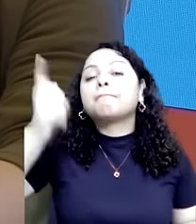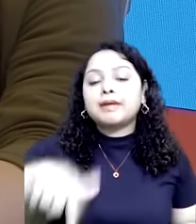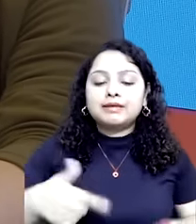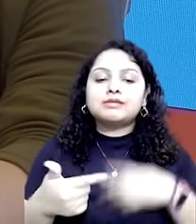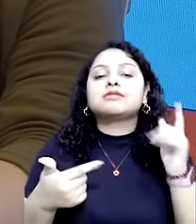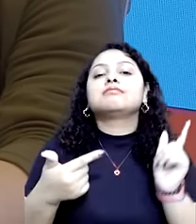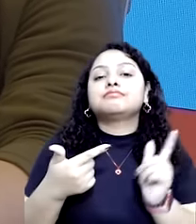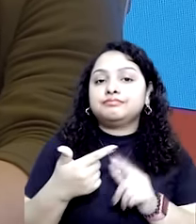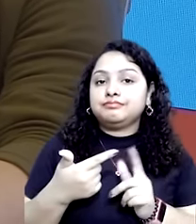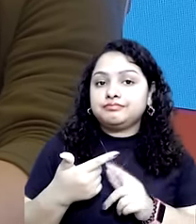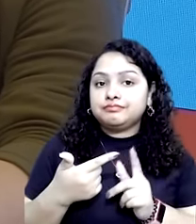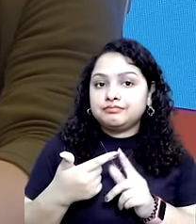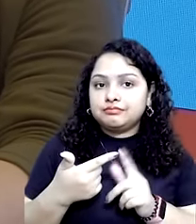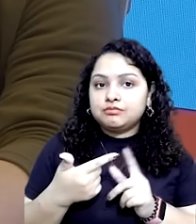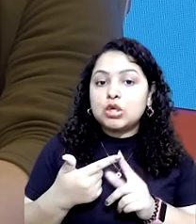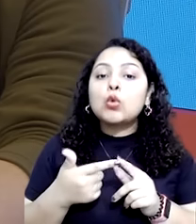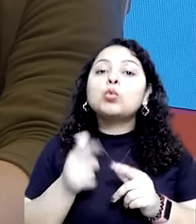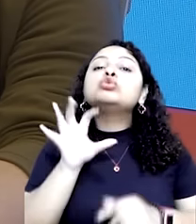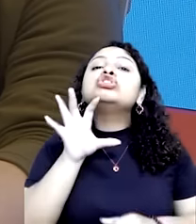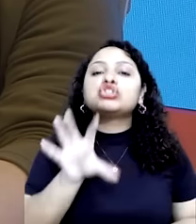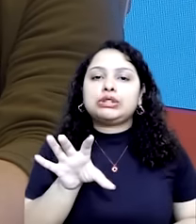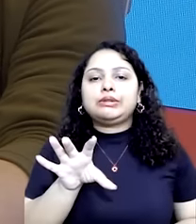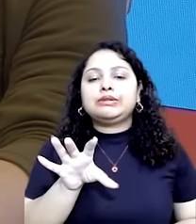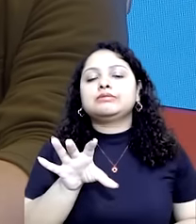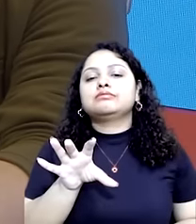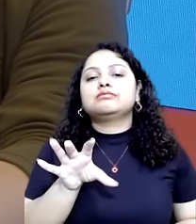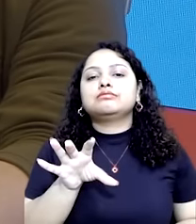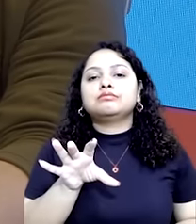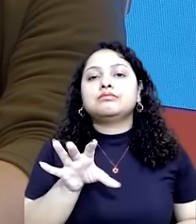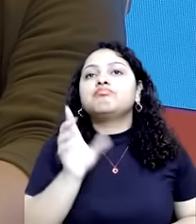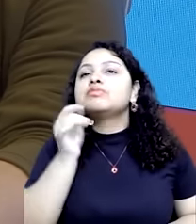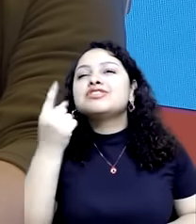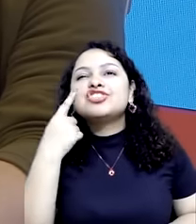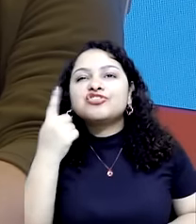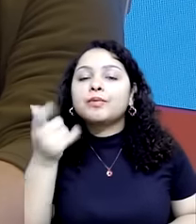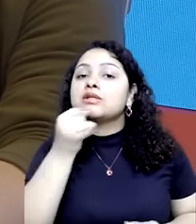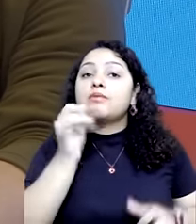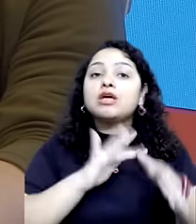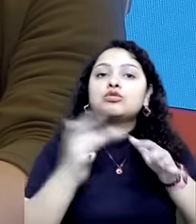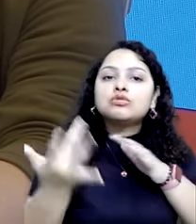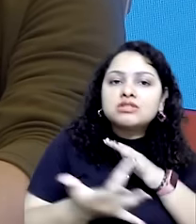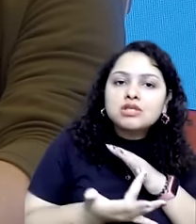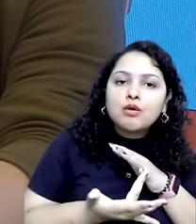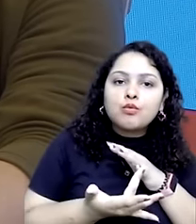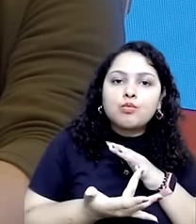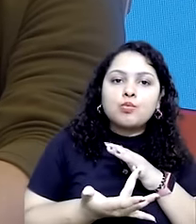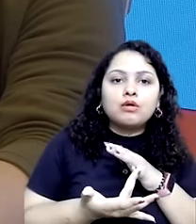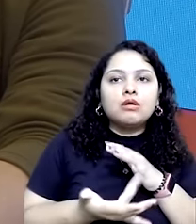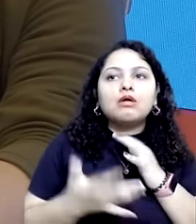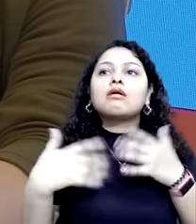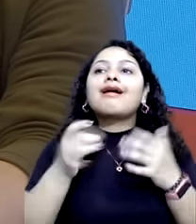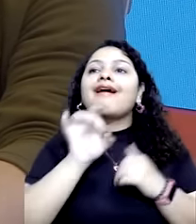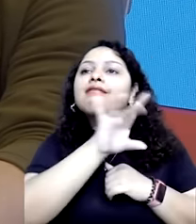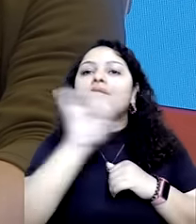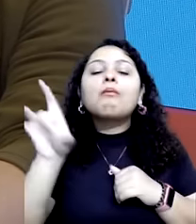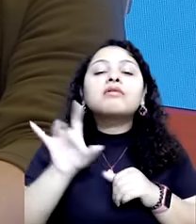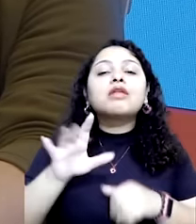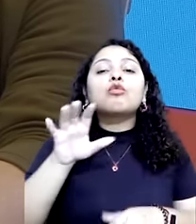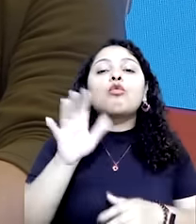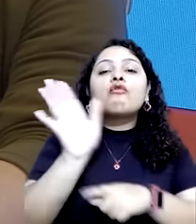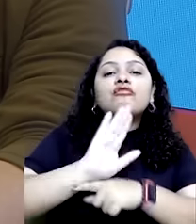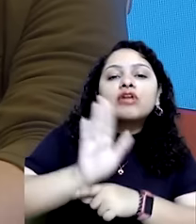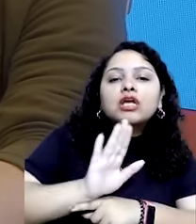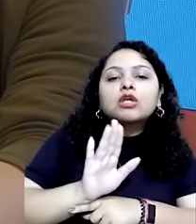iniciar é questão de formato que a gente tem cada rede social cada lugar eh cada que a gente vai e colocar essas